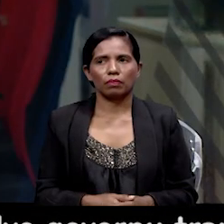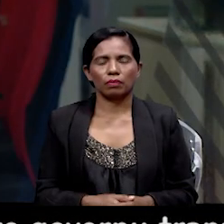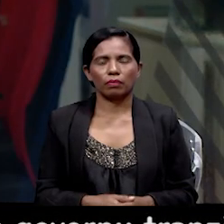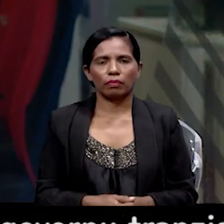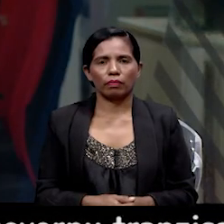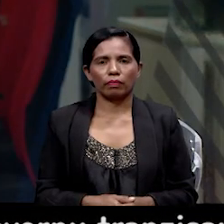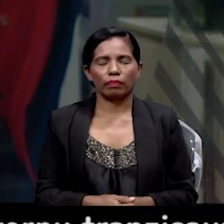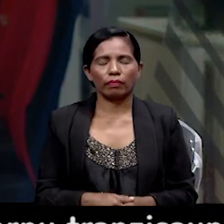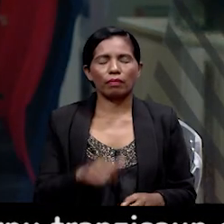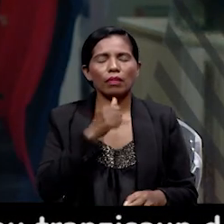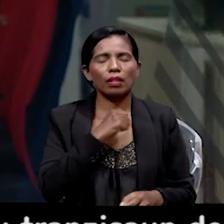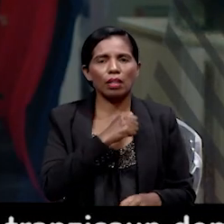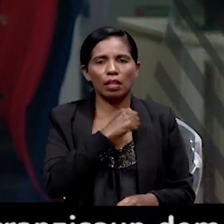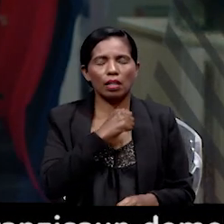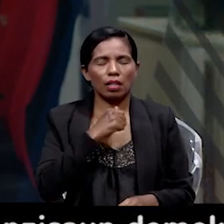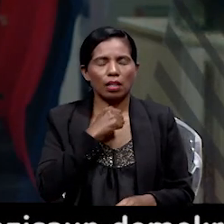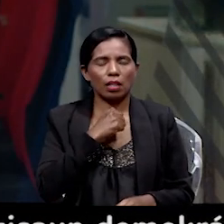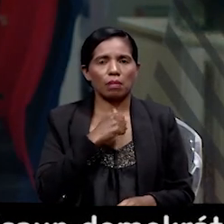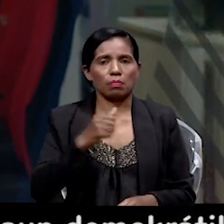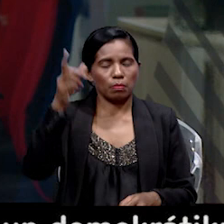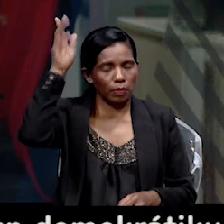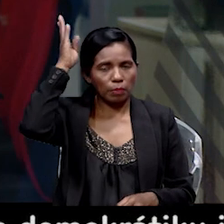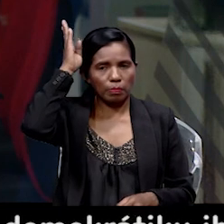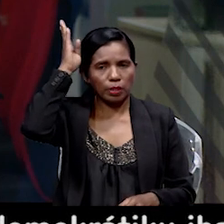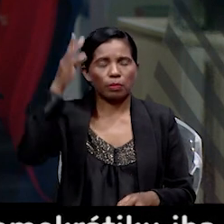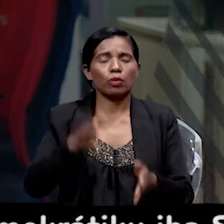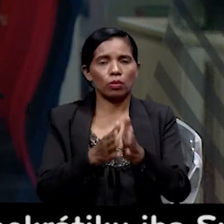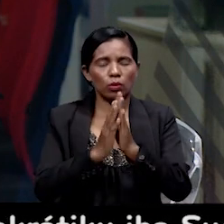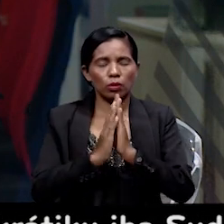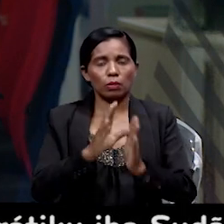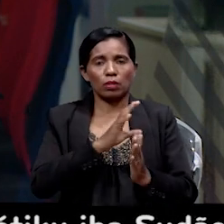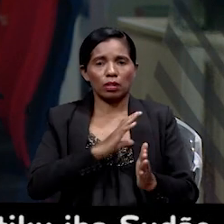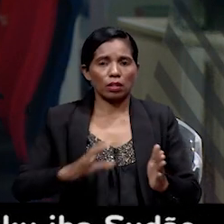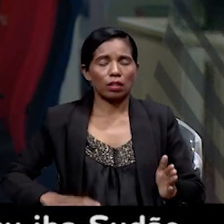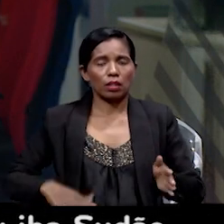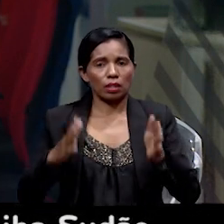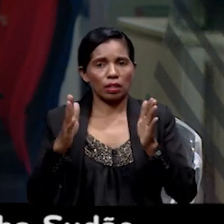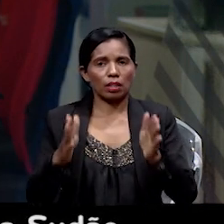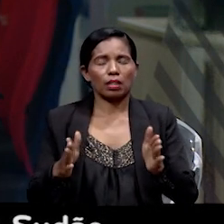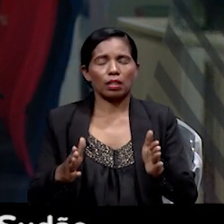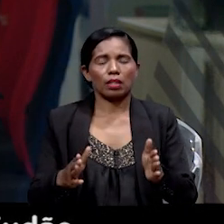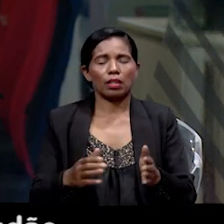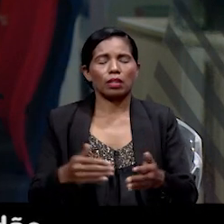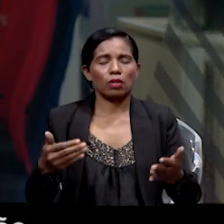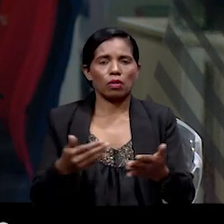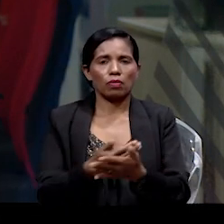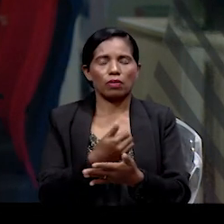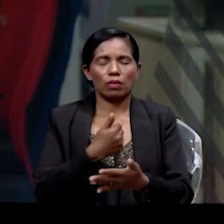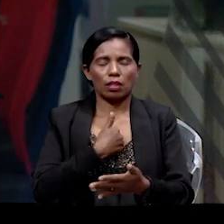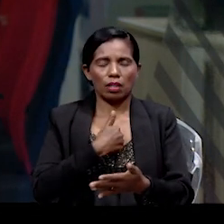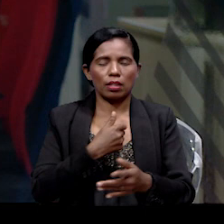Dom Virgílio do Carmo da Silva STB, Russo Serani Católica, atu hafong an e ha caridade no